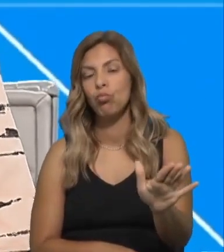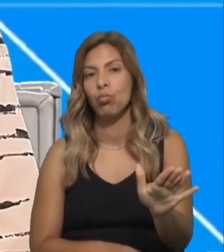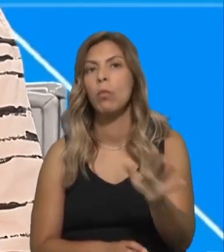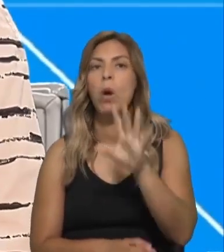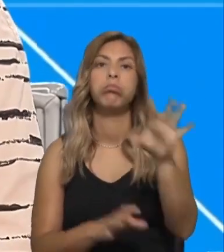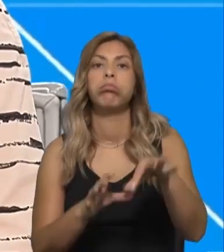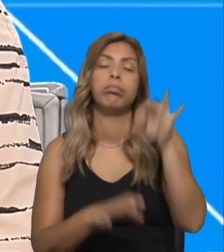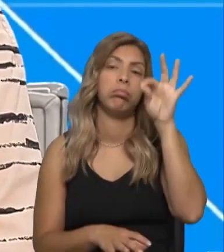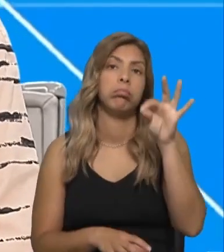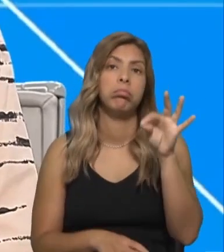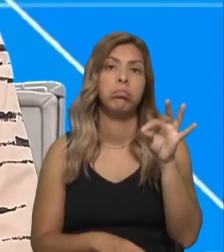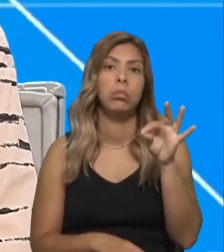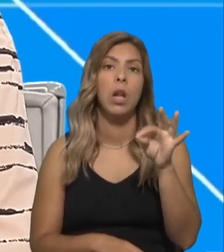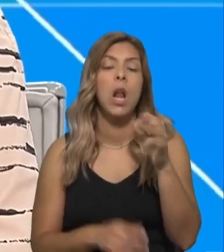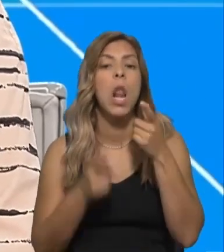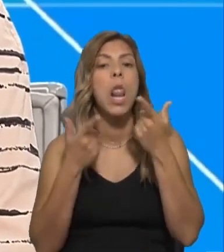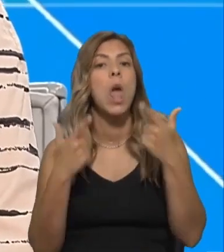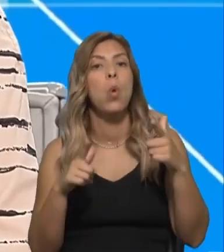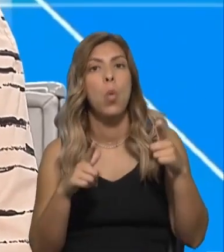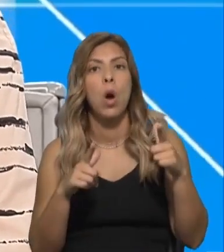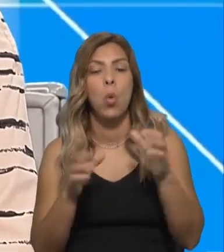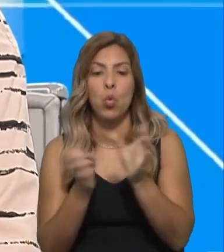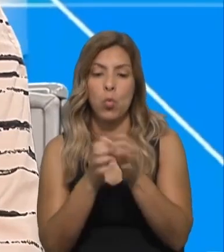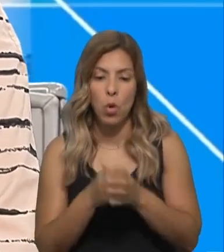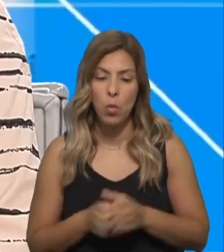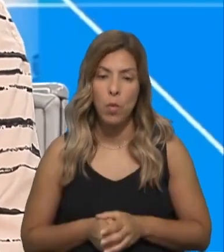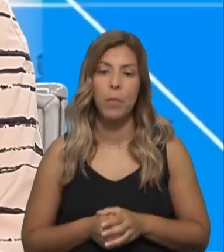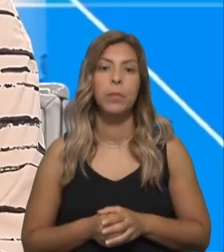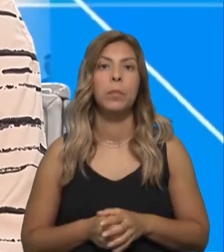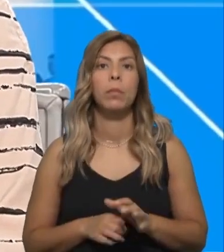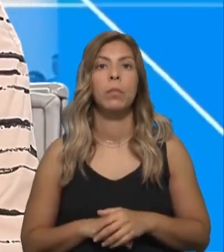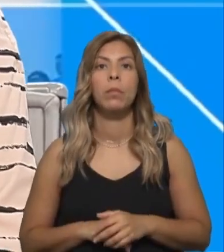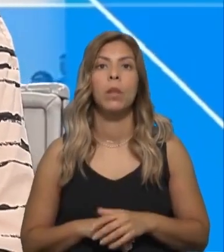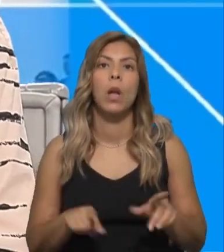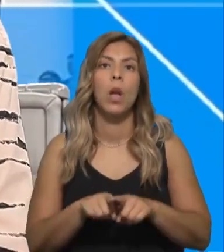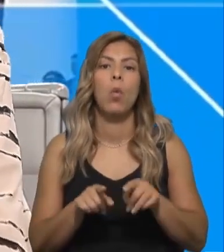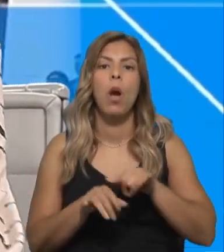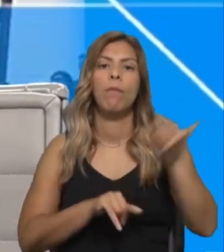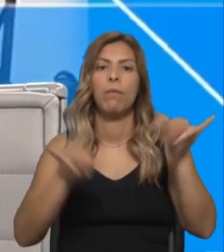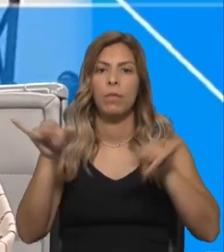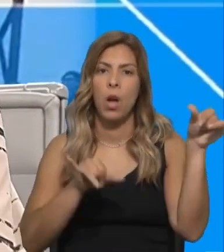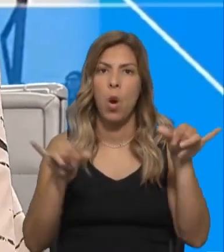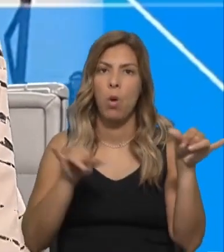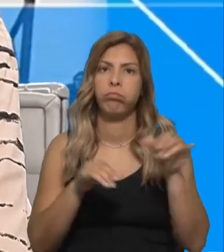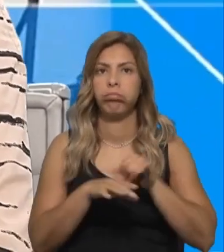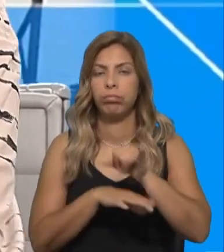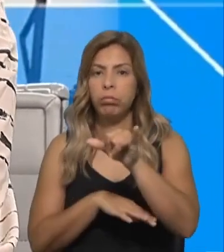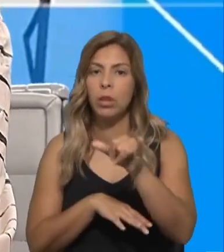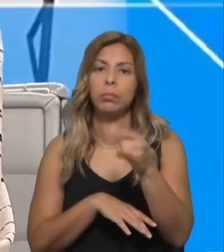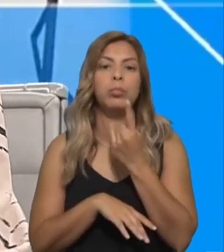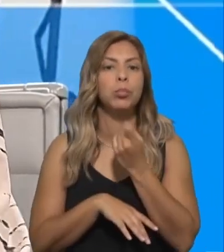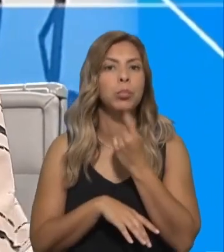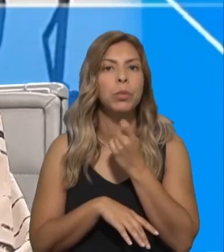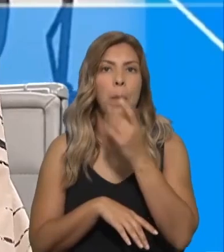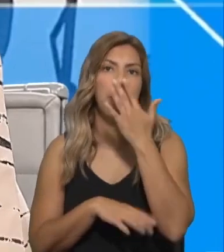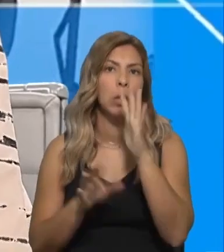sorteio e que ia ser por línguas, grupos linguísticos. Certo. Um bocado como acontece a bordo do avião papal, quando é para fazer perguntas ao Papa, escolhem mais